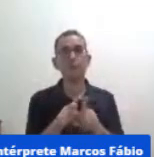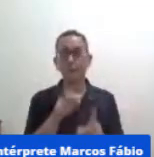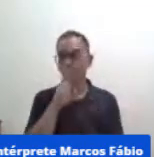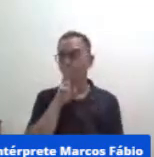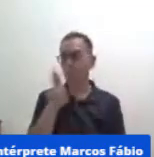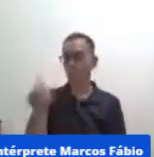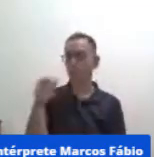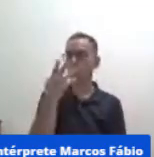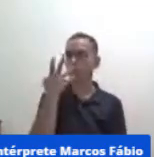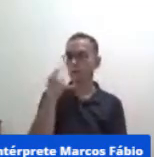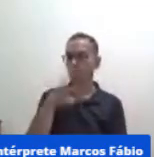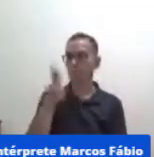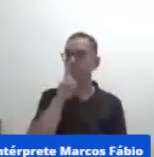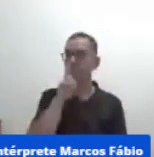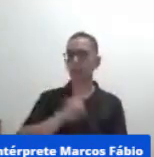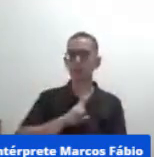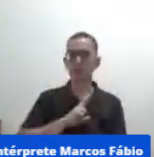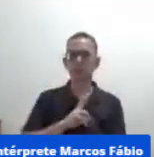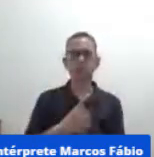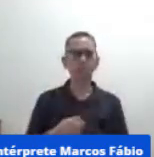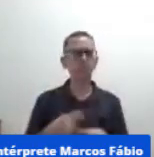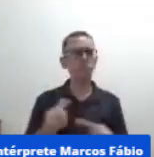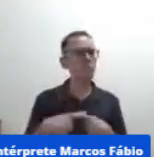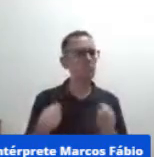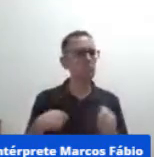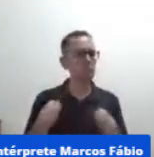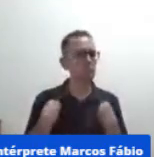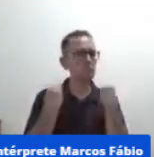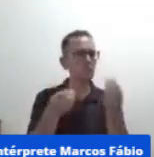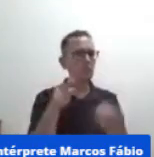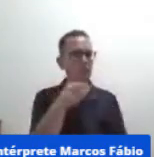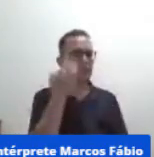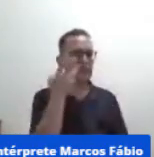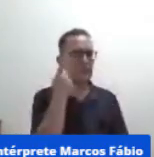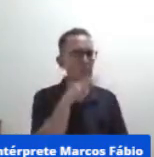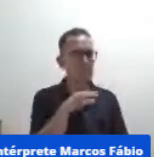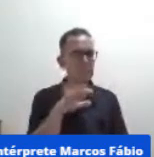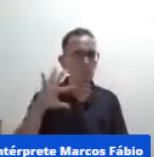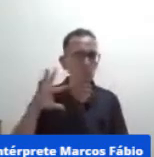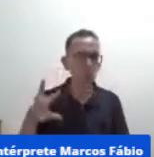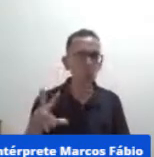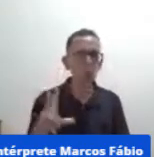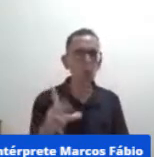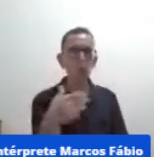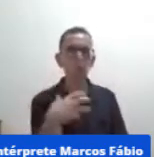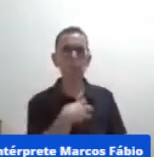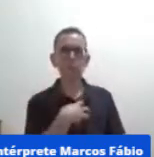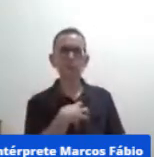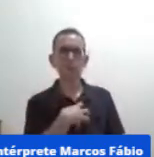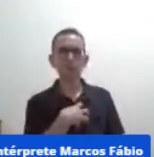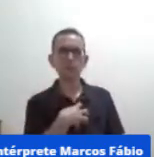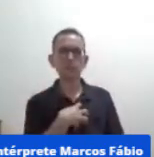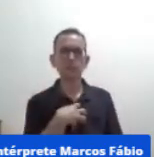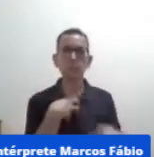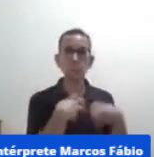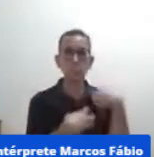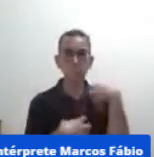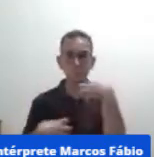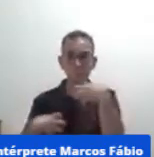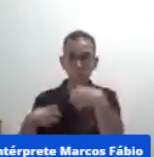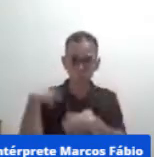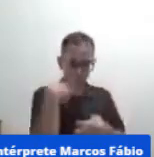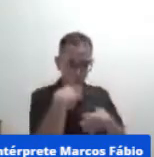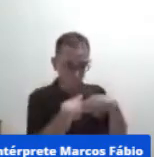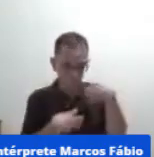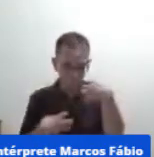tenho que proporcionar para essa criança toda uma situação de confusão e junto com essa situação de confusão, eu